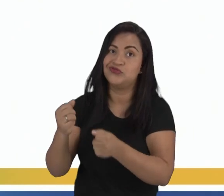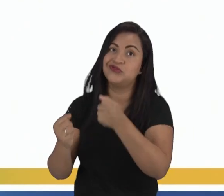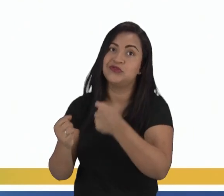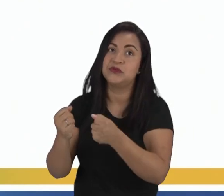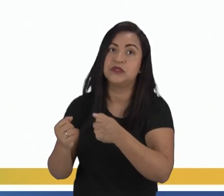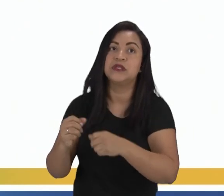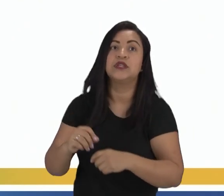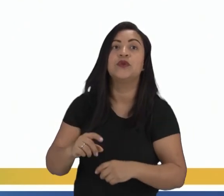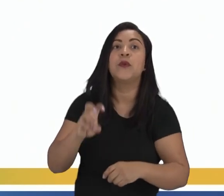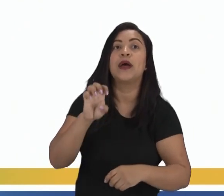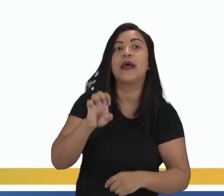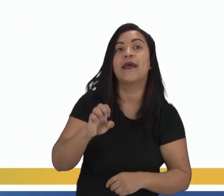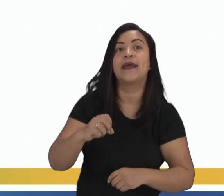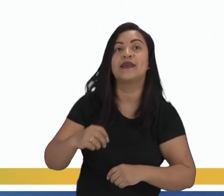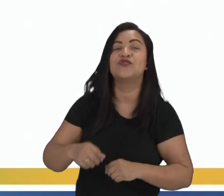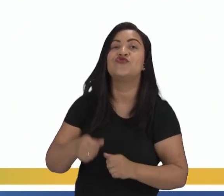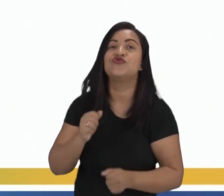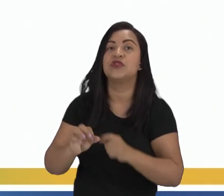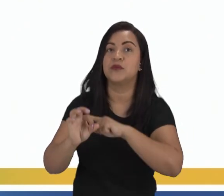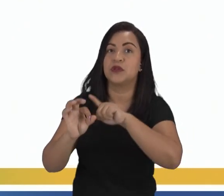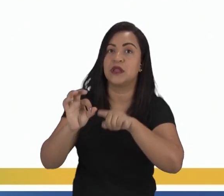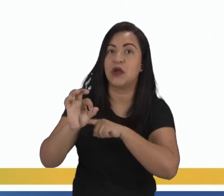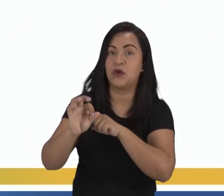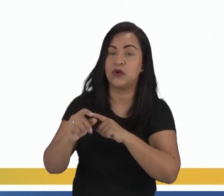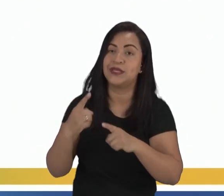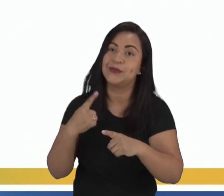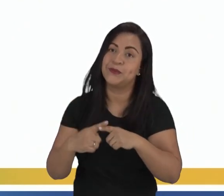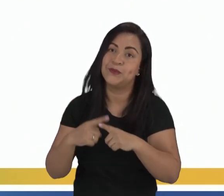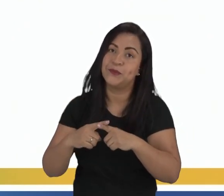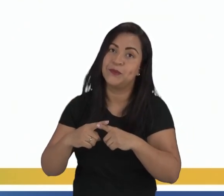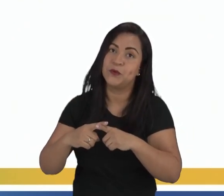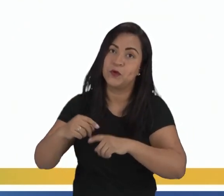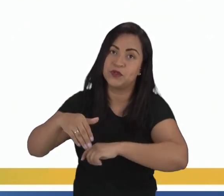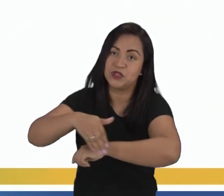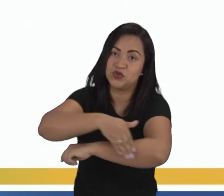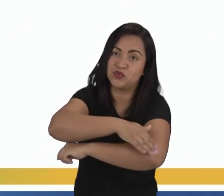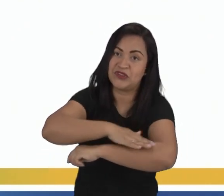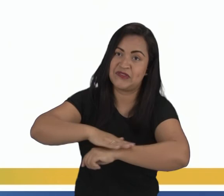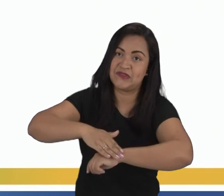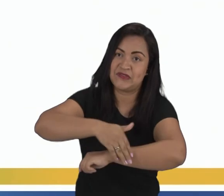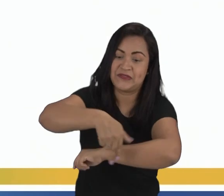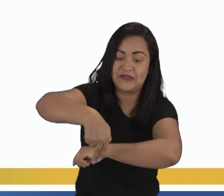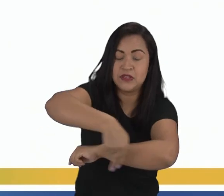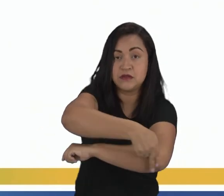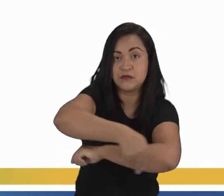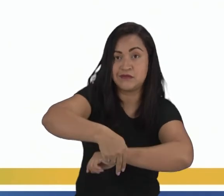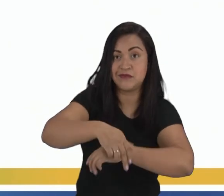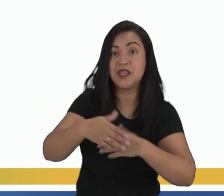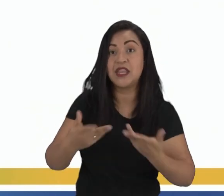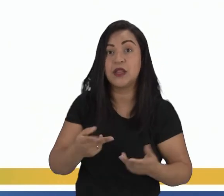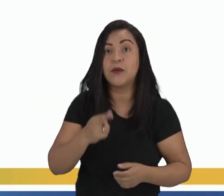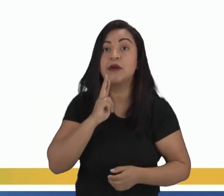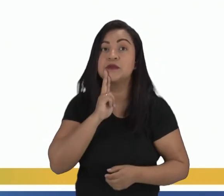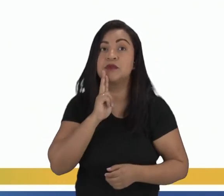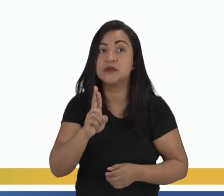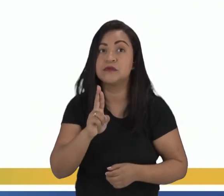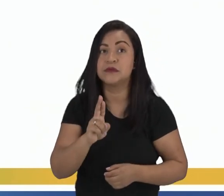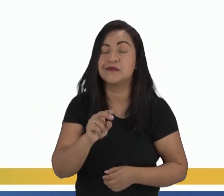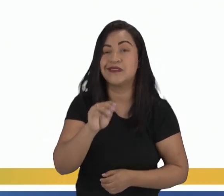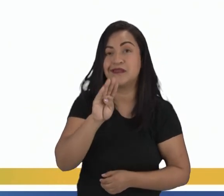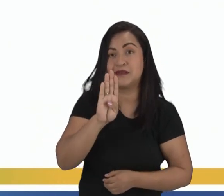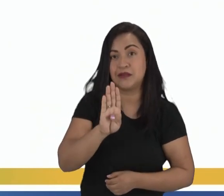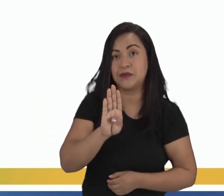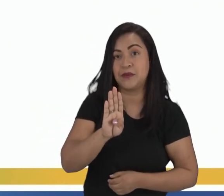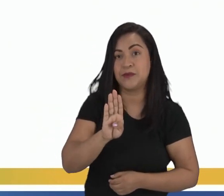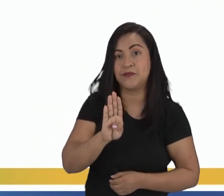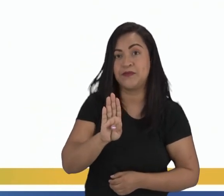superfície rugosa. E aí, qual é a resposta correta? Vamos conferir? Então, a resposta correta é a letra